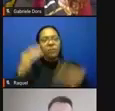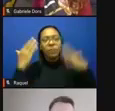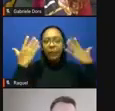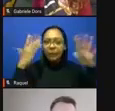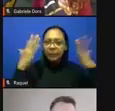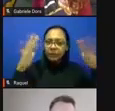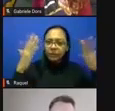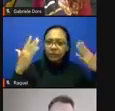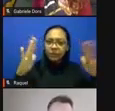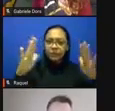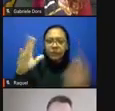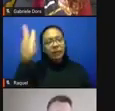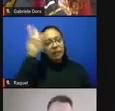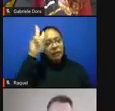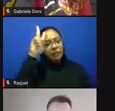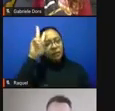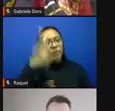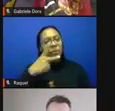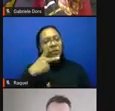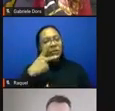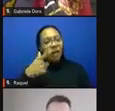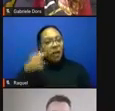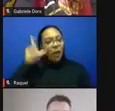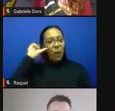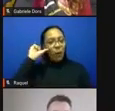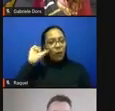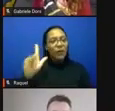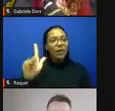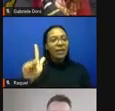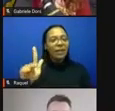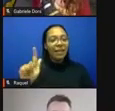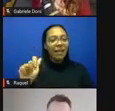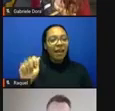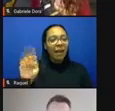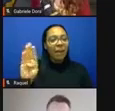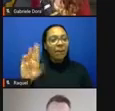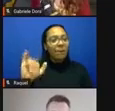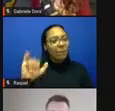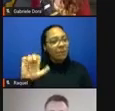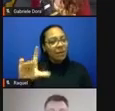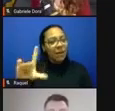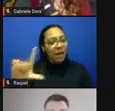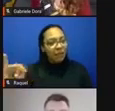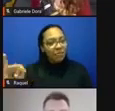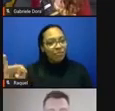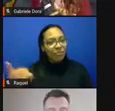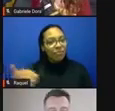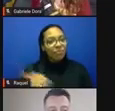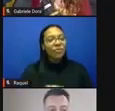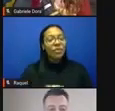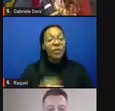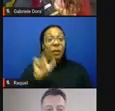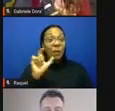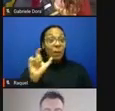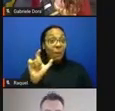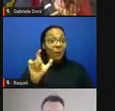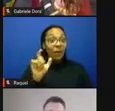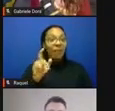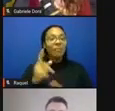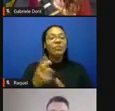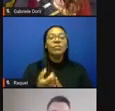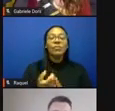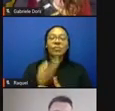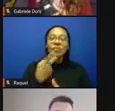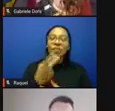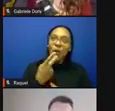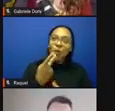Eu lembro de uma fala ontem da Gabriela, eu consegui assistir um pedacinho da live de vocês ontem, que foi muito boa. E eu